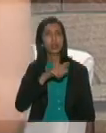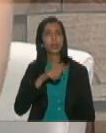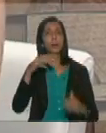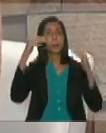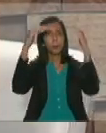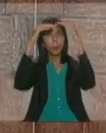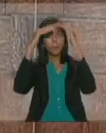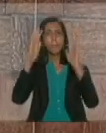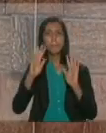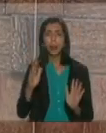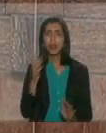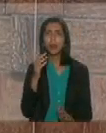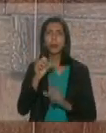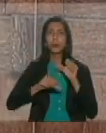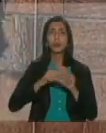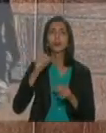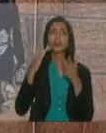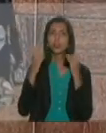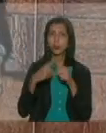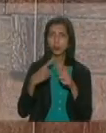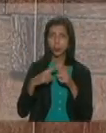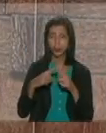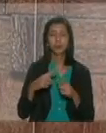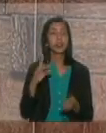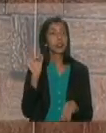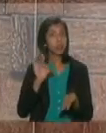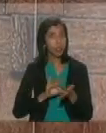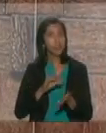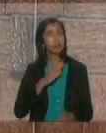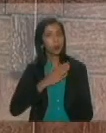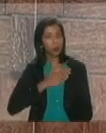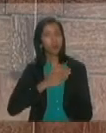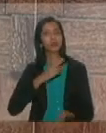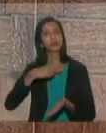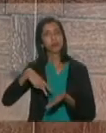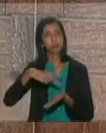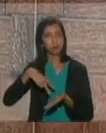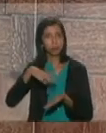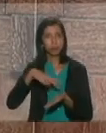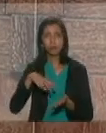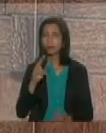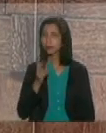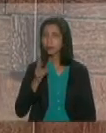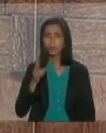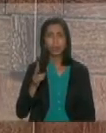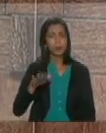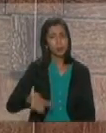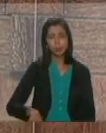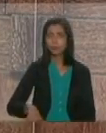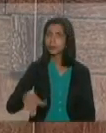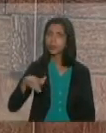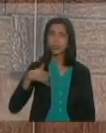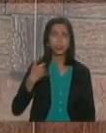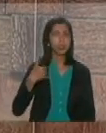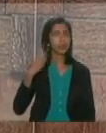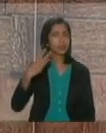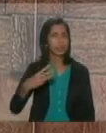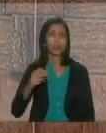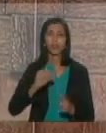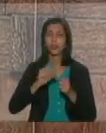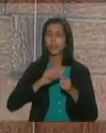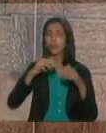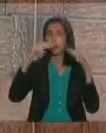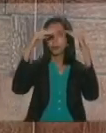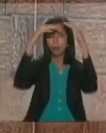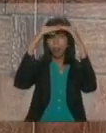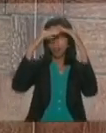que o teatro te pegou? Então, na verdade, assim, eu sempre fui apaixonada pela dança, né? Sempre fui, assim, desde pequenininha, com 3 anos, comecei a fazer balé